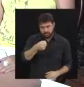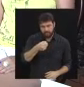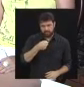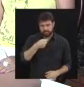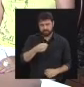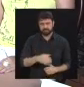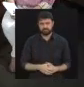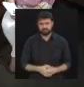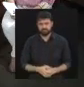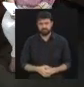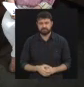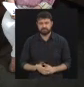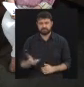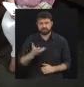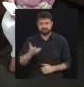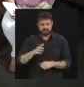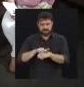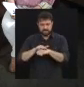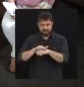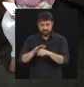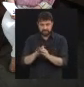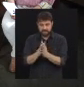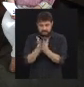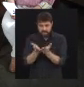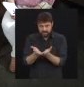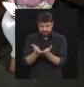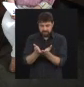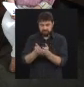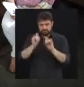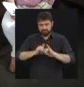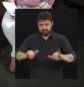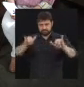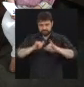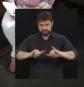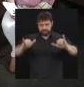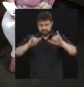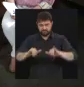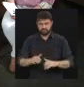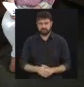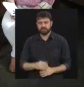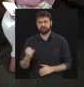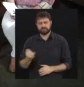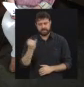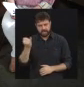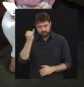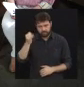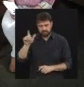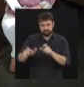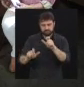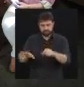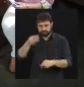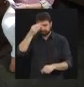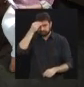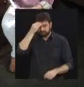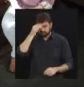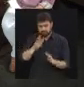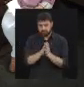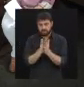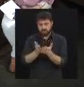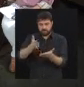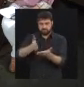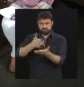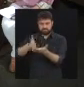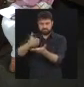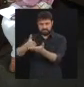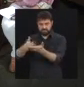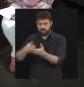entrevista e divulgar um pouco mais o livro e essa síndrome, que é super rara. Por falar em divulgar o